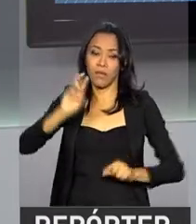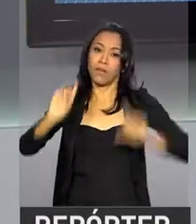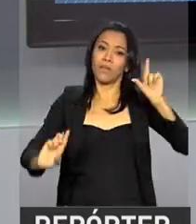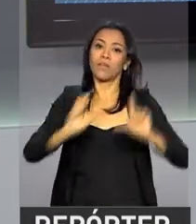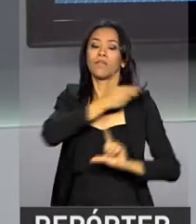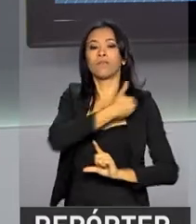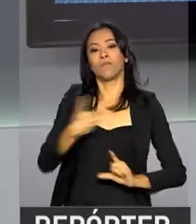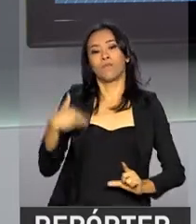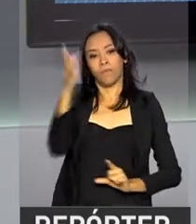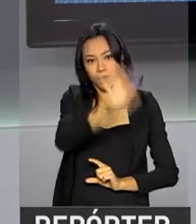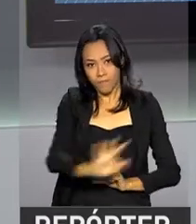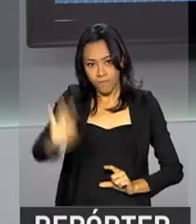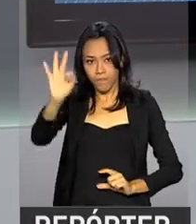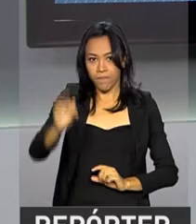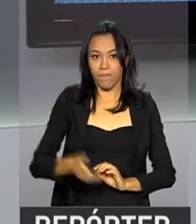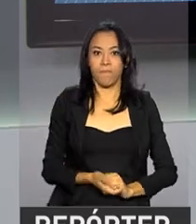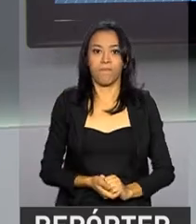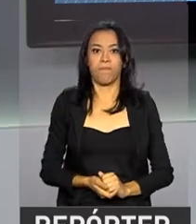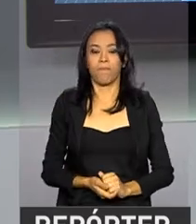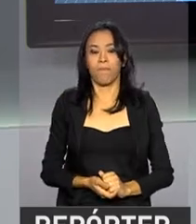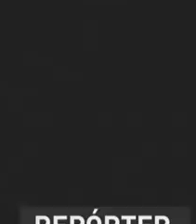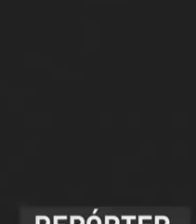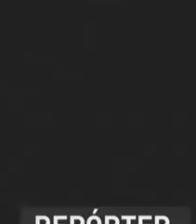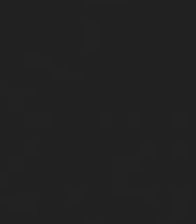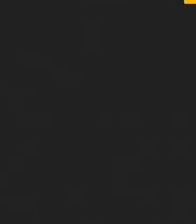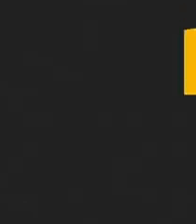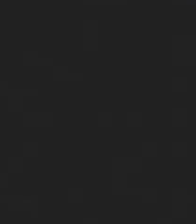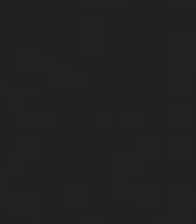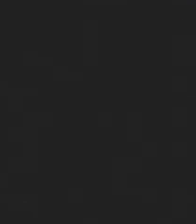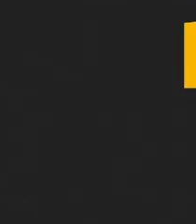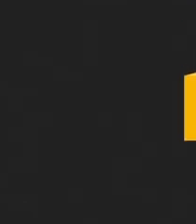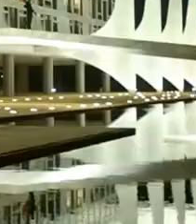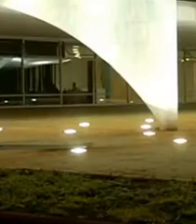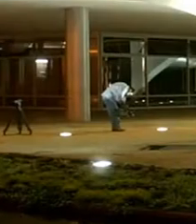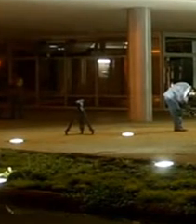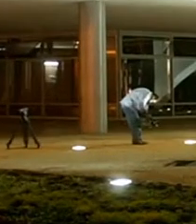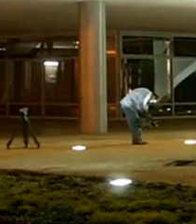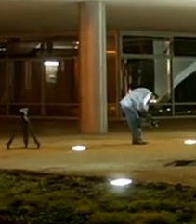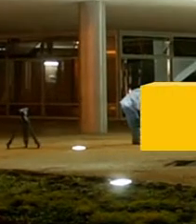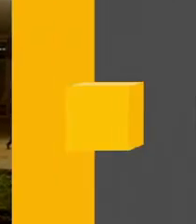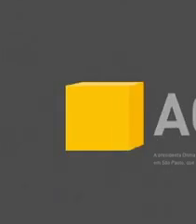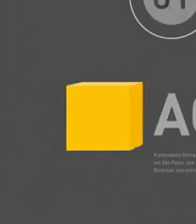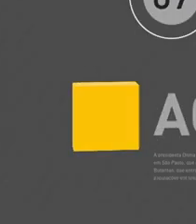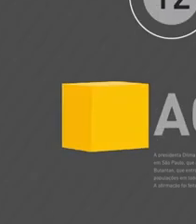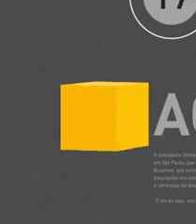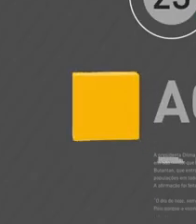na NBR, a TV do Governo Federal. Thank you.